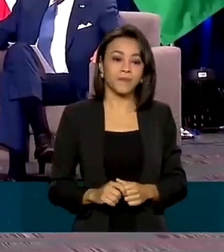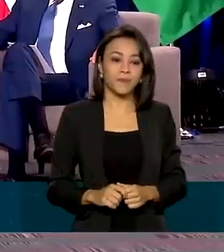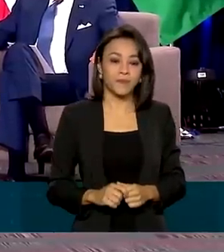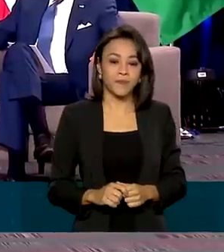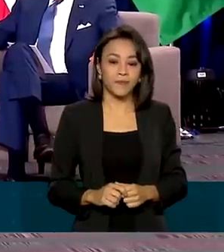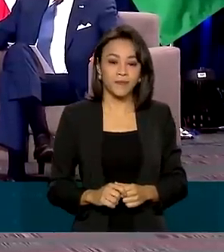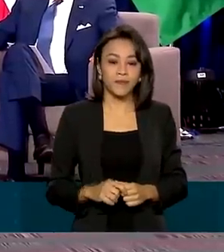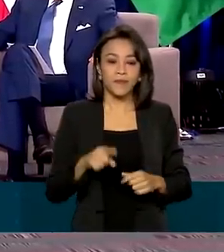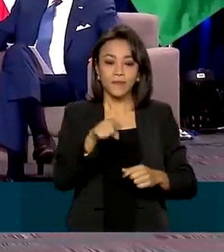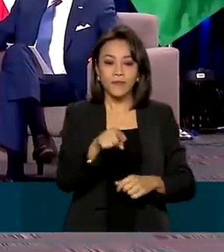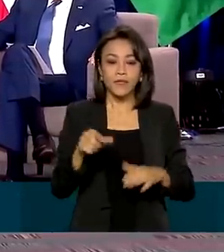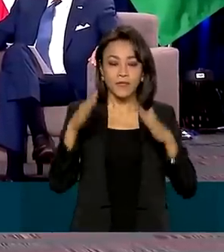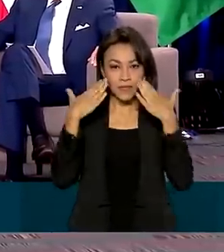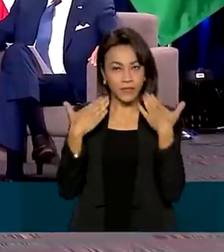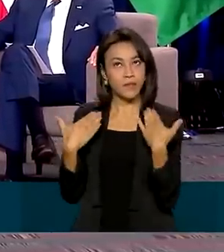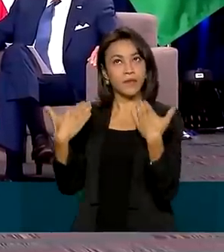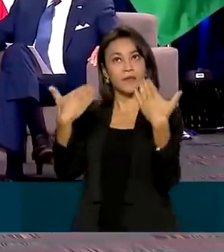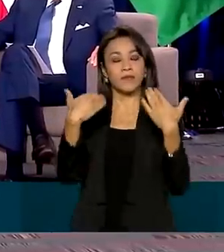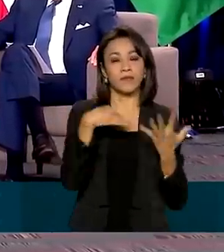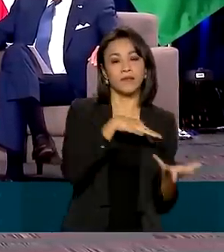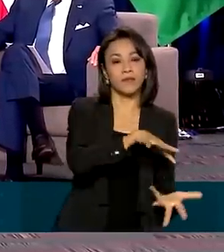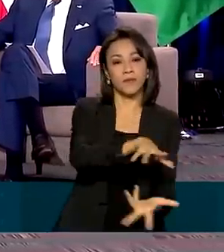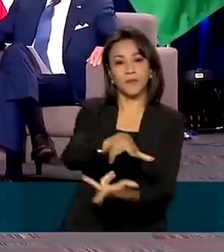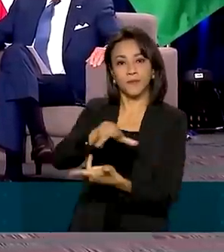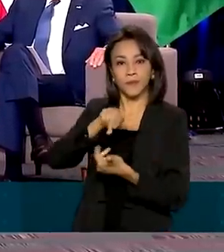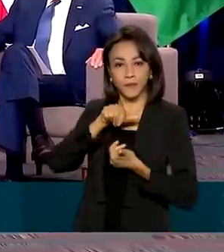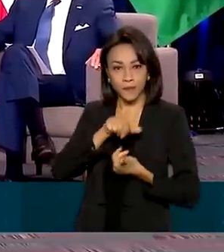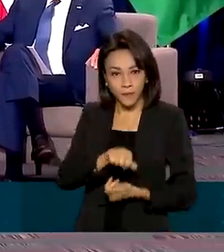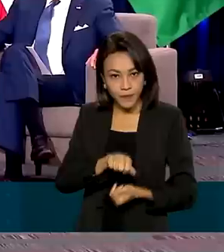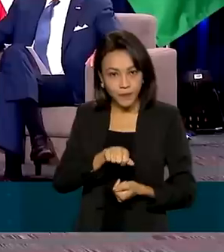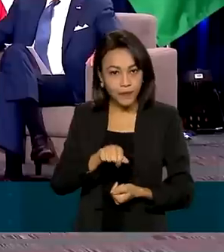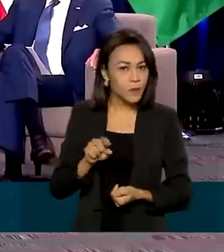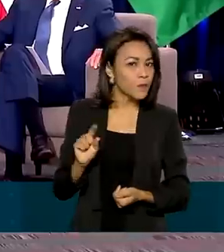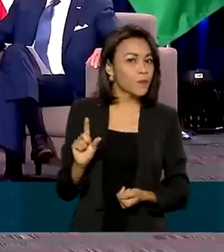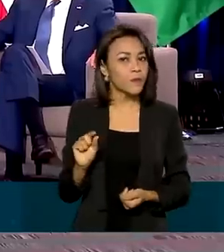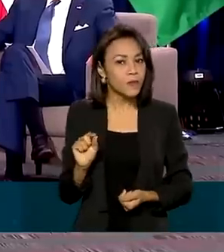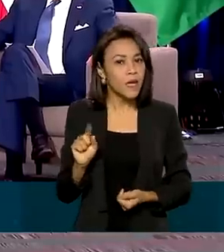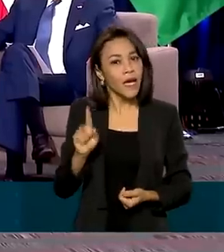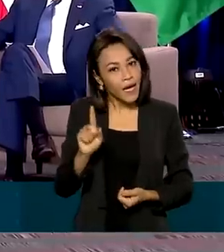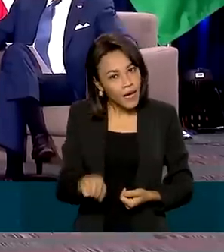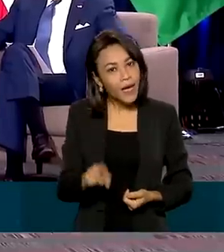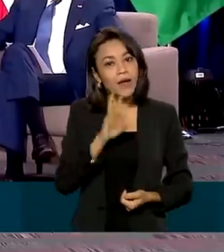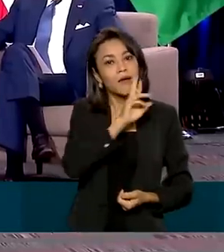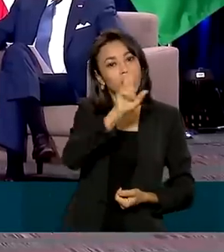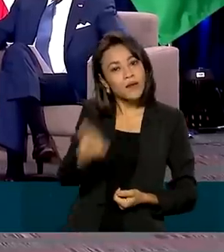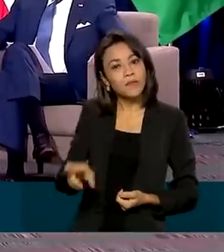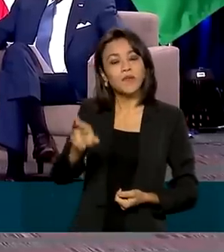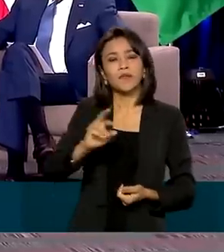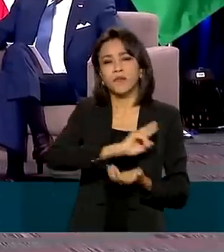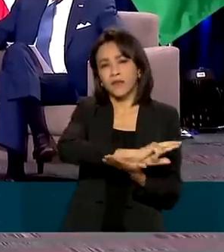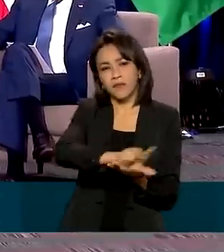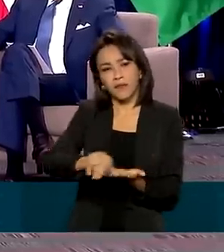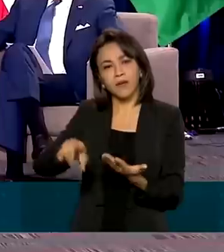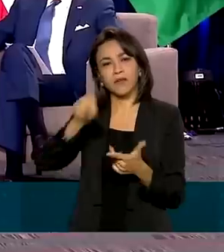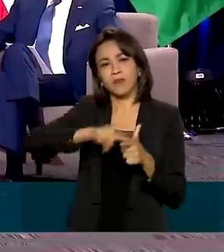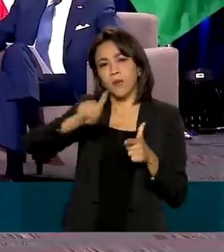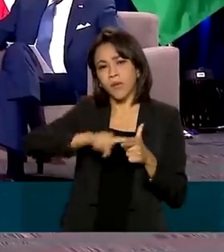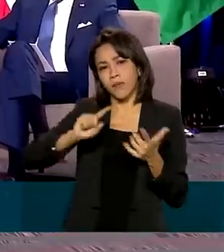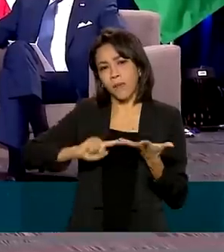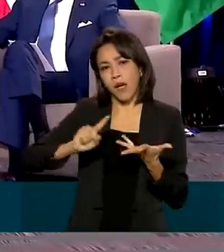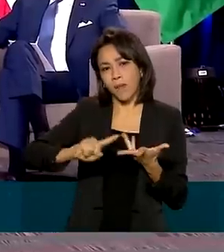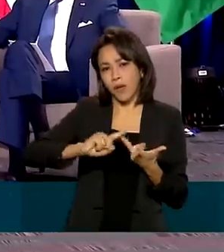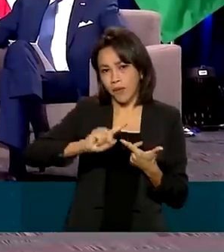e se apresenta para o mundo como a solução para muitos problemas. Temos um